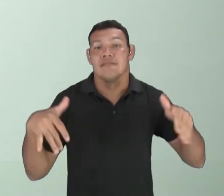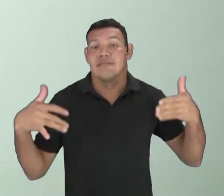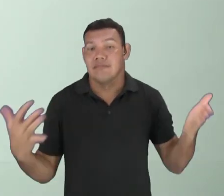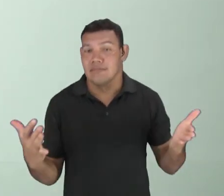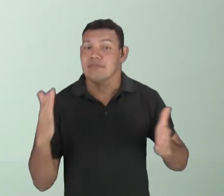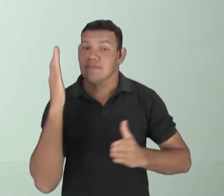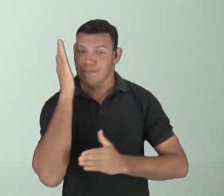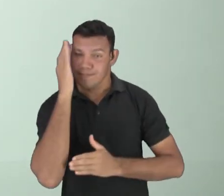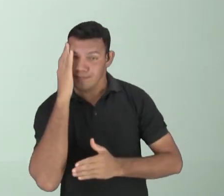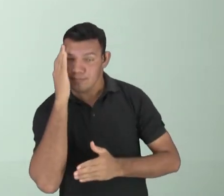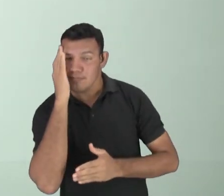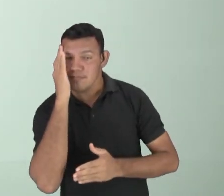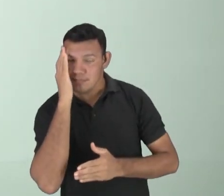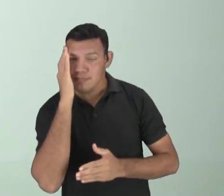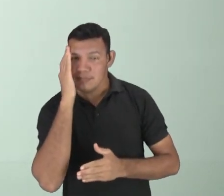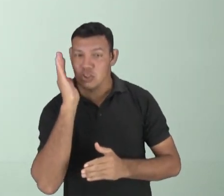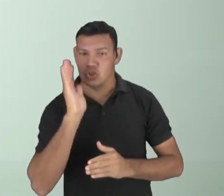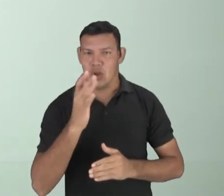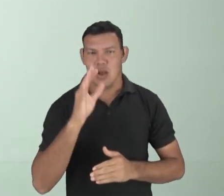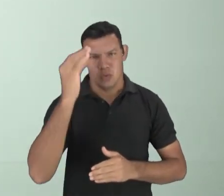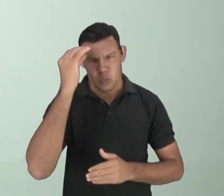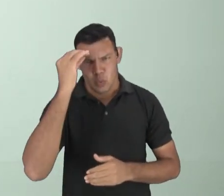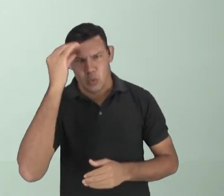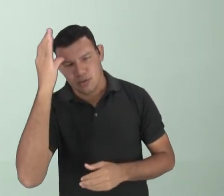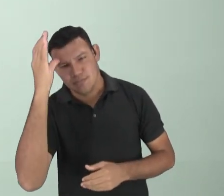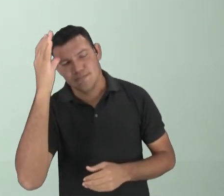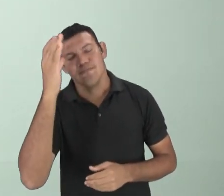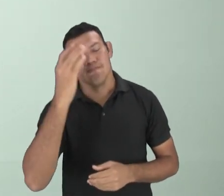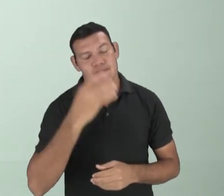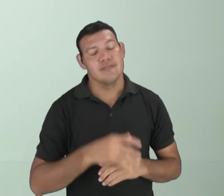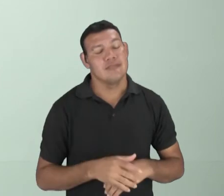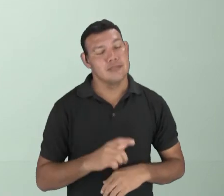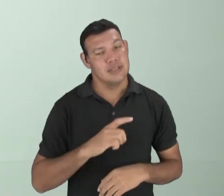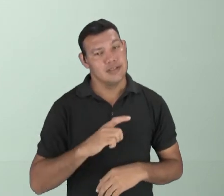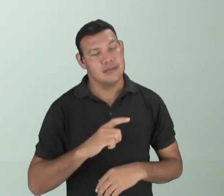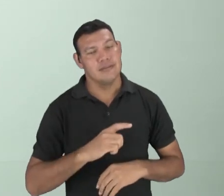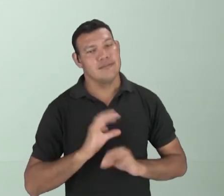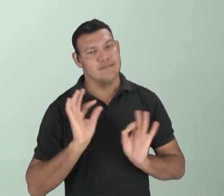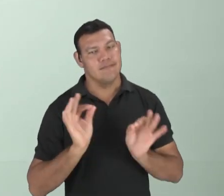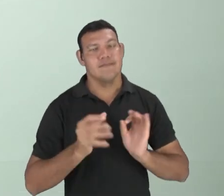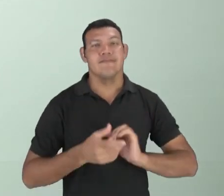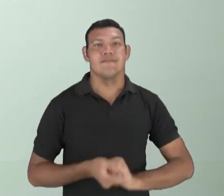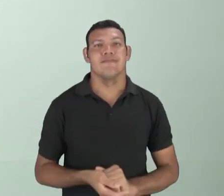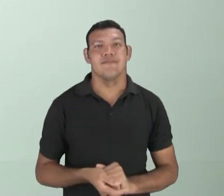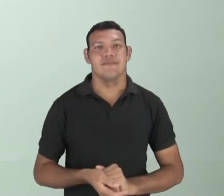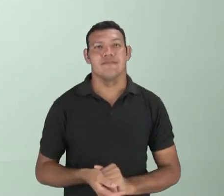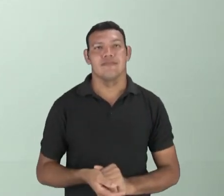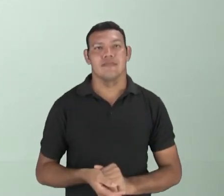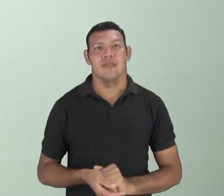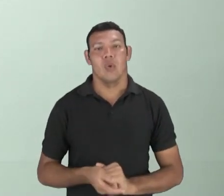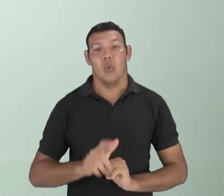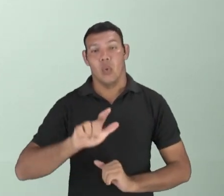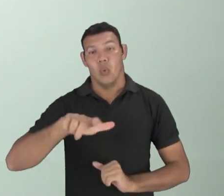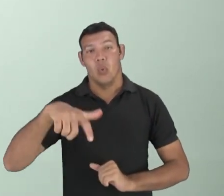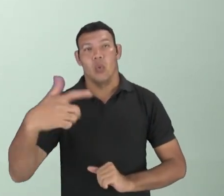faz agora. Então, o entendimento parte daquilo que você já tem preparado de leitura de mundo,